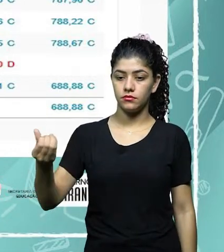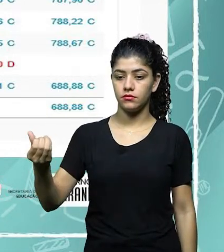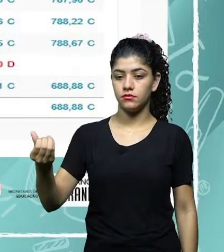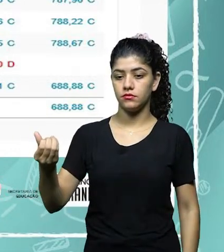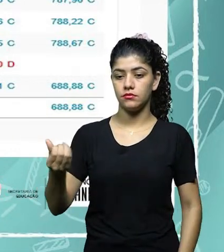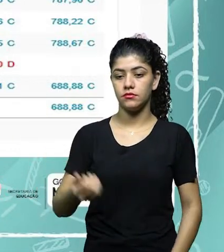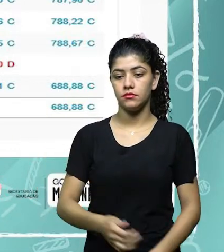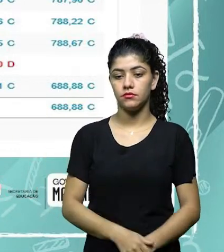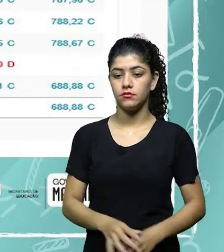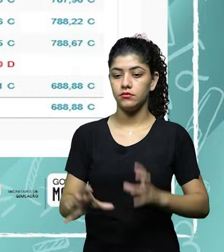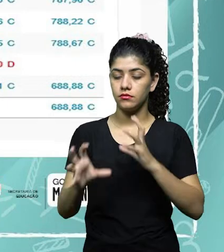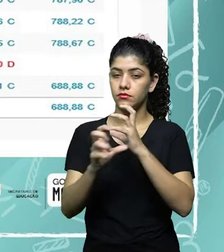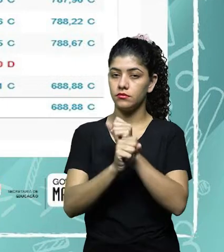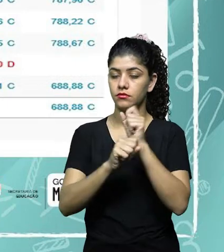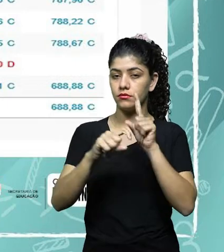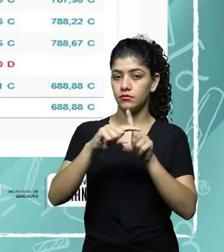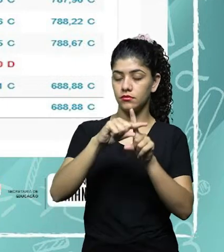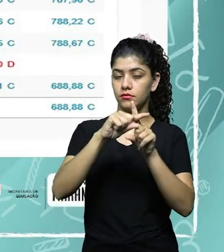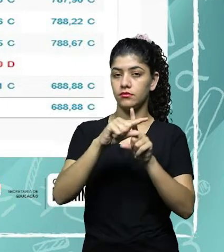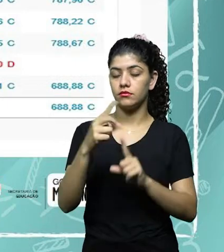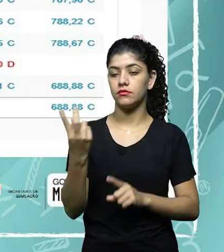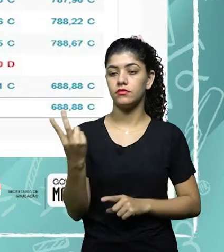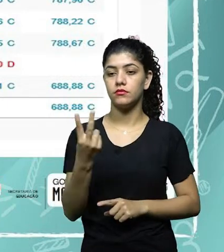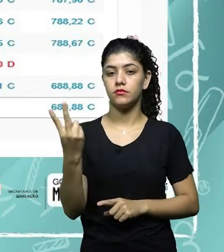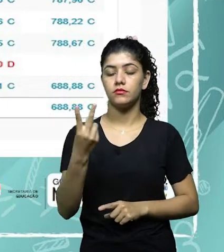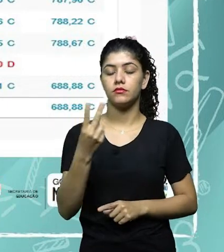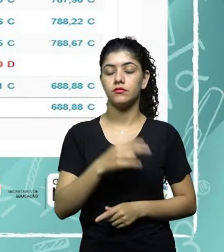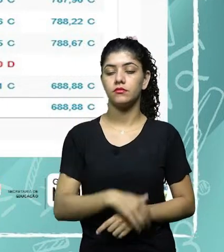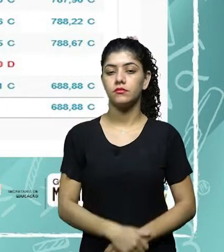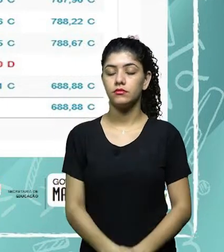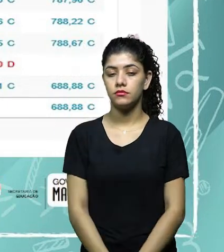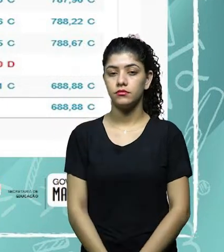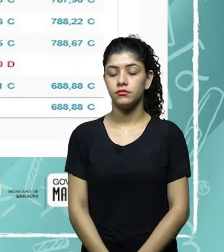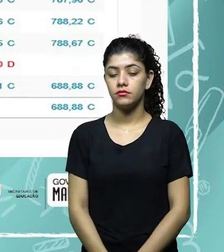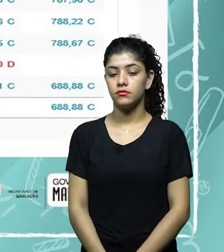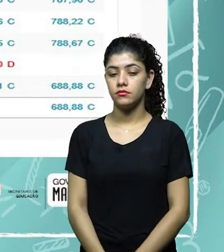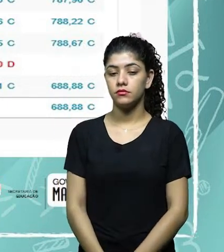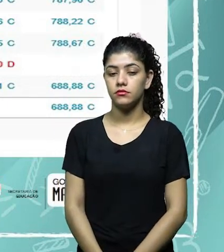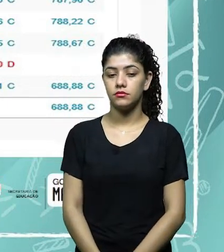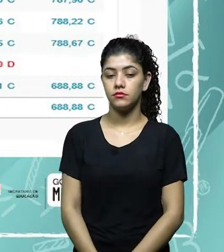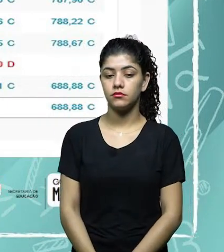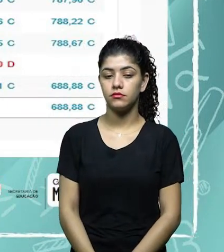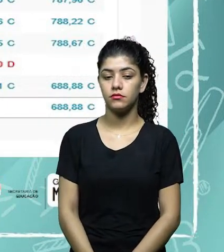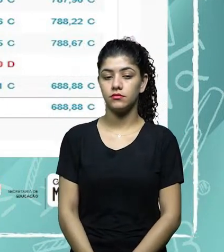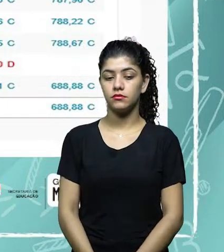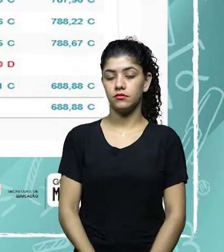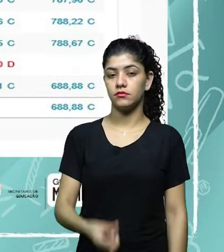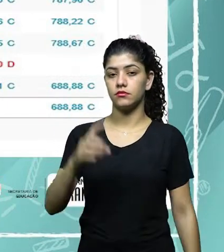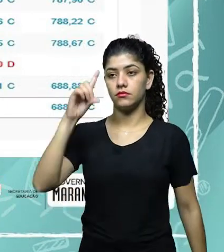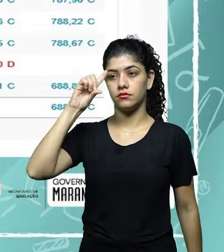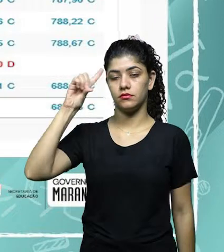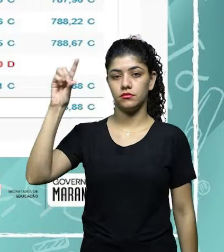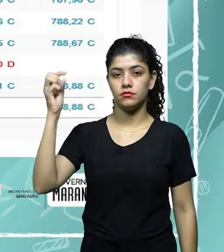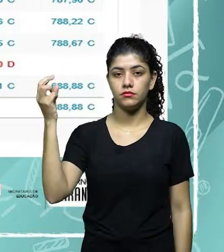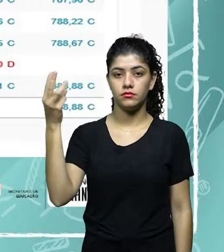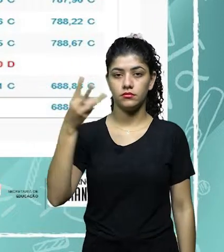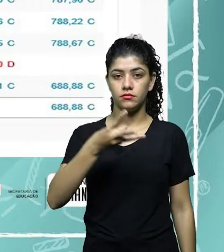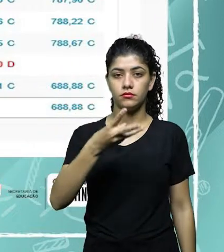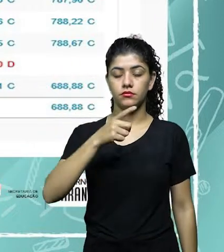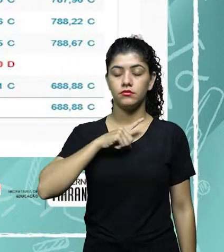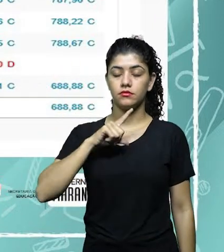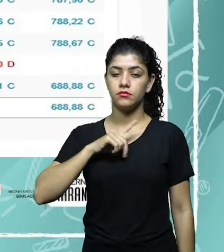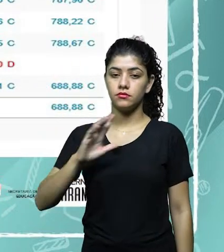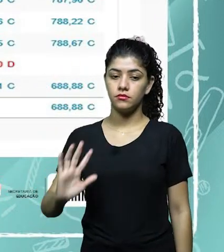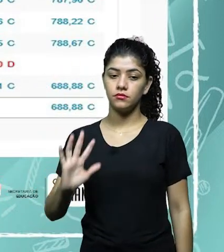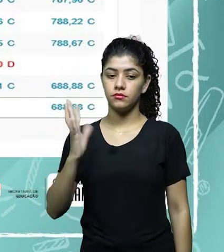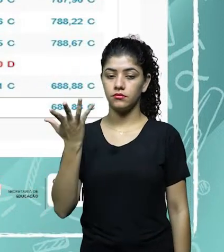666,41. Se você somar esses dois valores, você vai ver que esse saldo aqui ele vai acabar ficando atualizado. No dia 3,